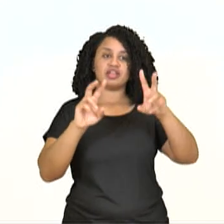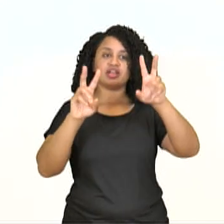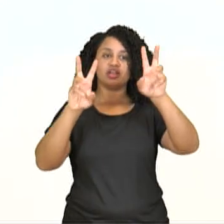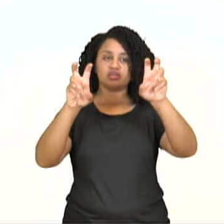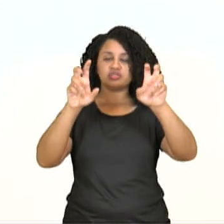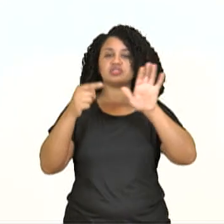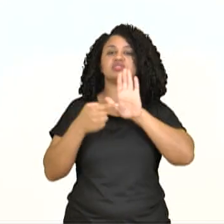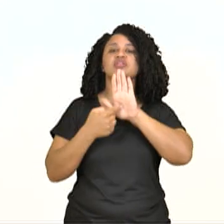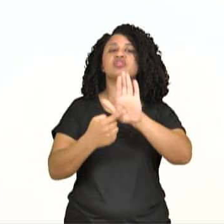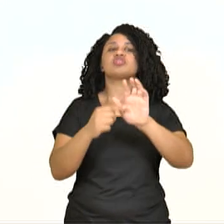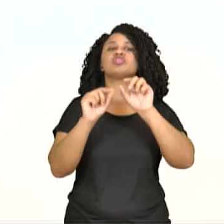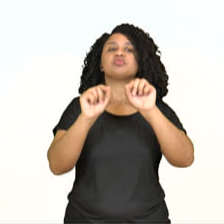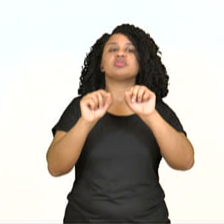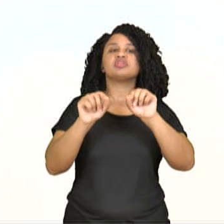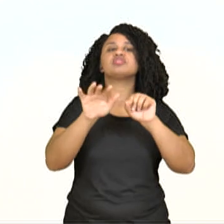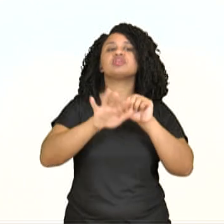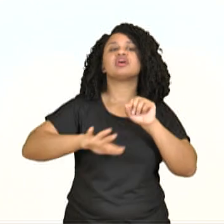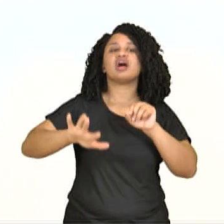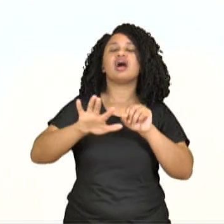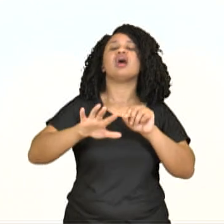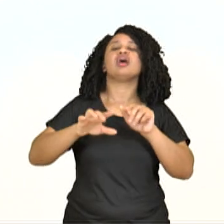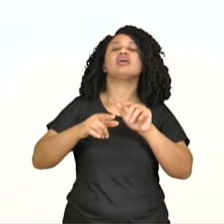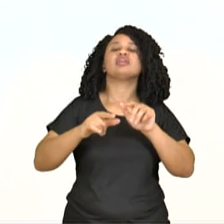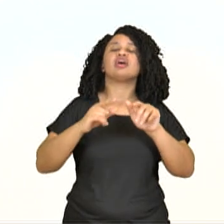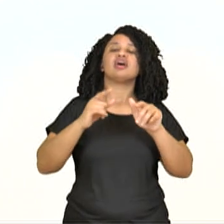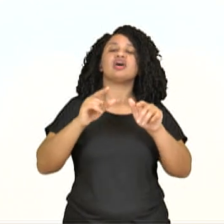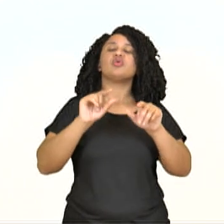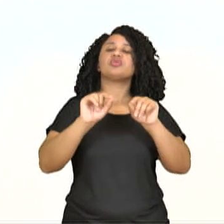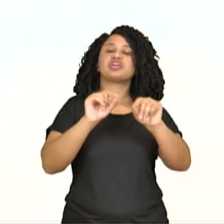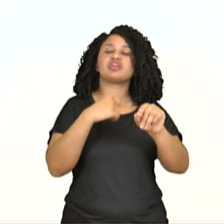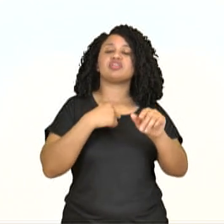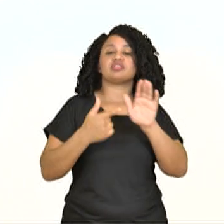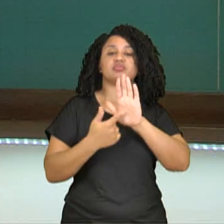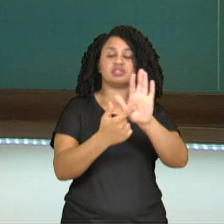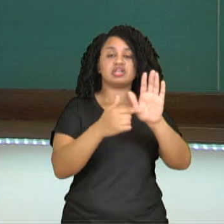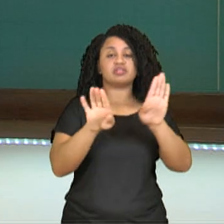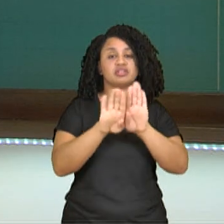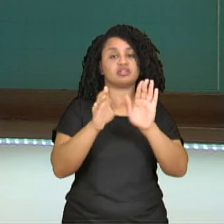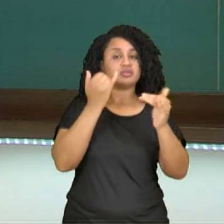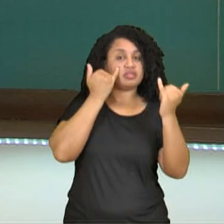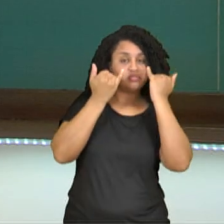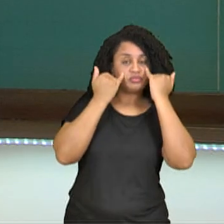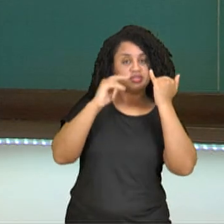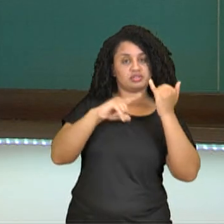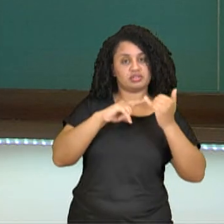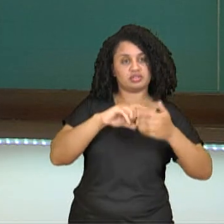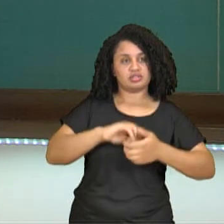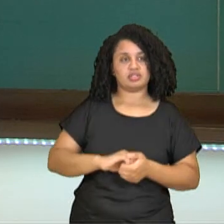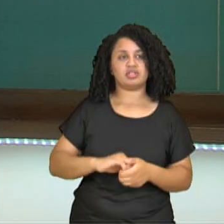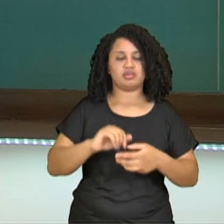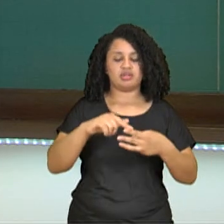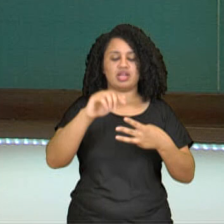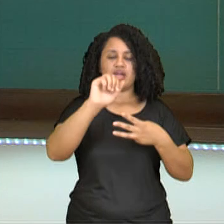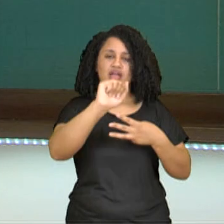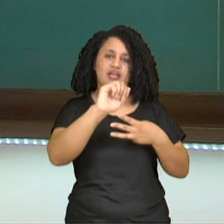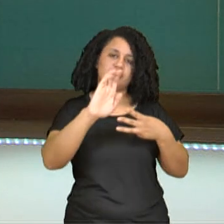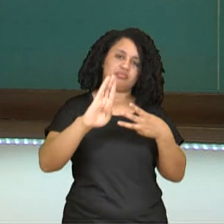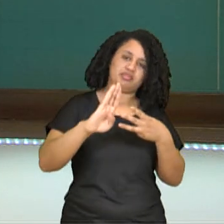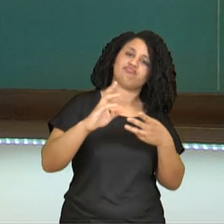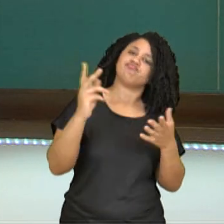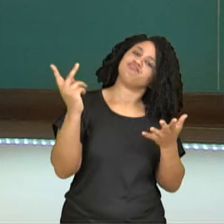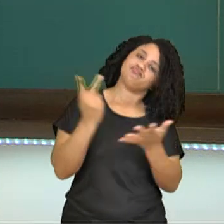área representada e as informações destacadas. Então a alternativa A e a alternativa B, elas